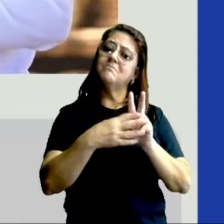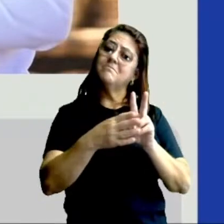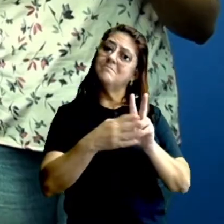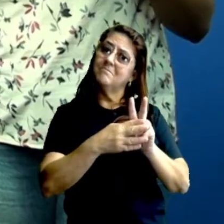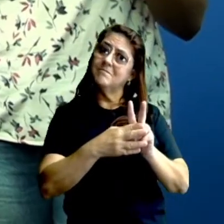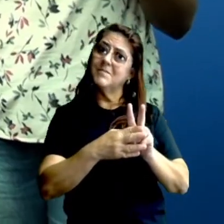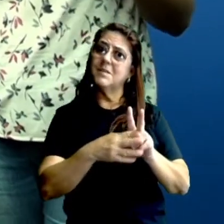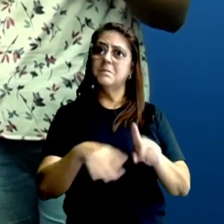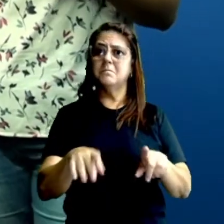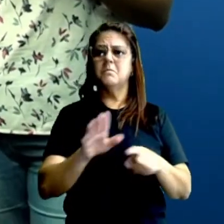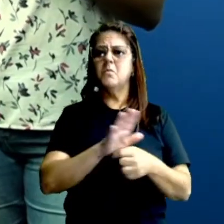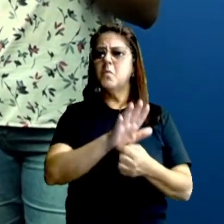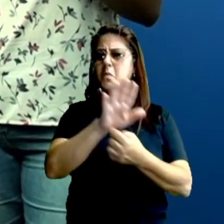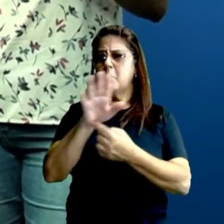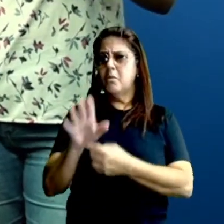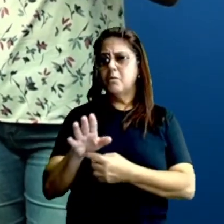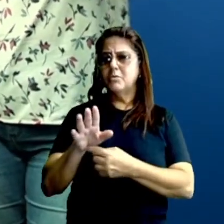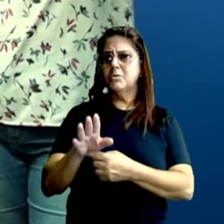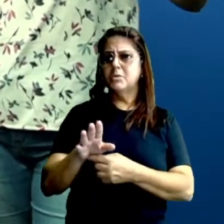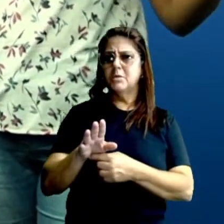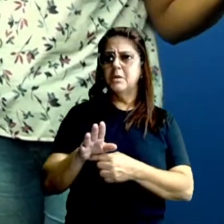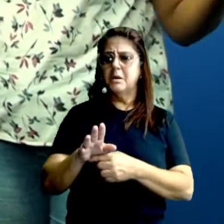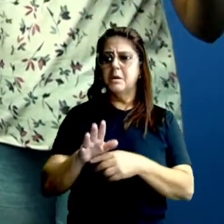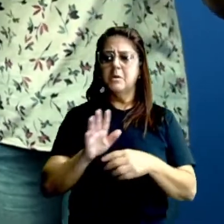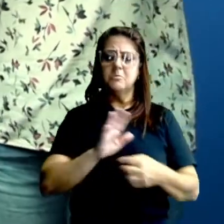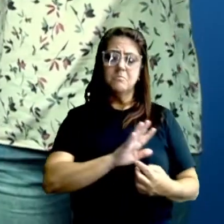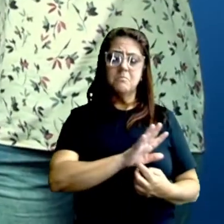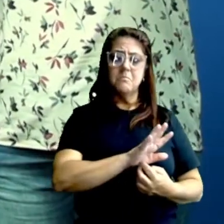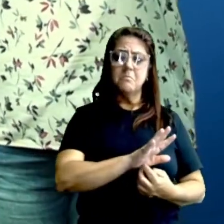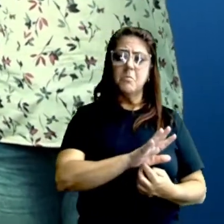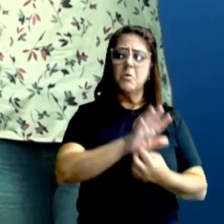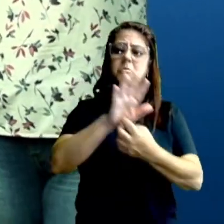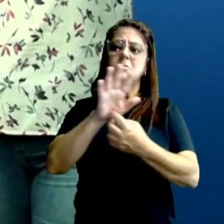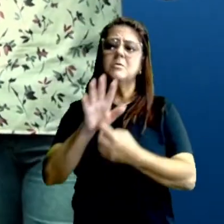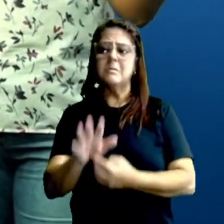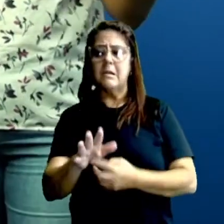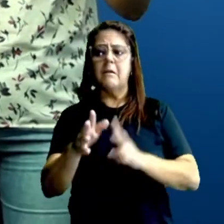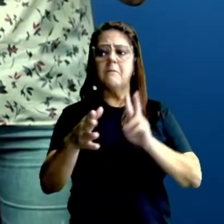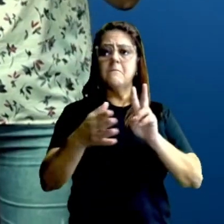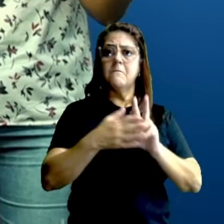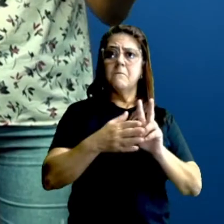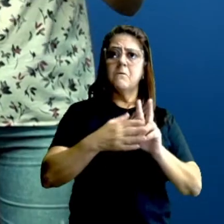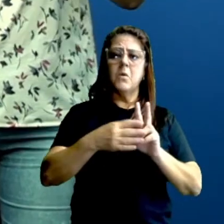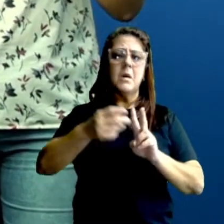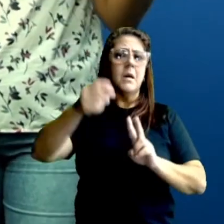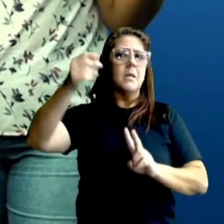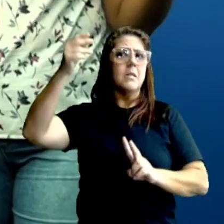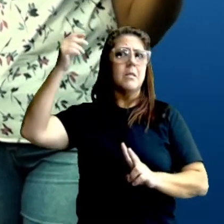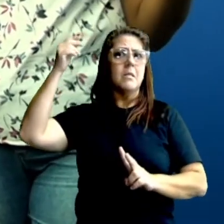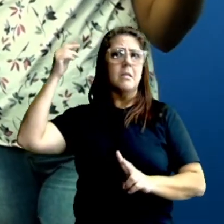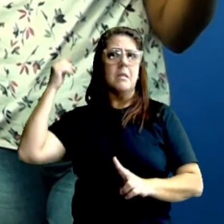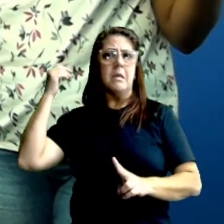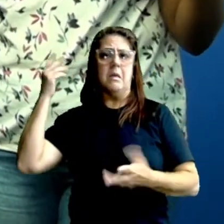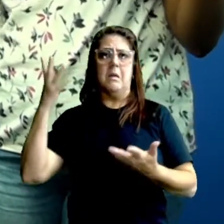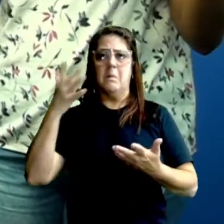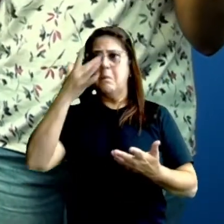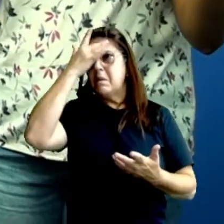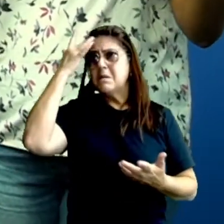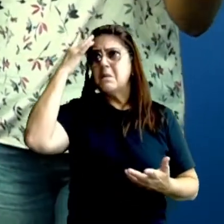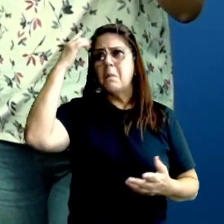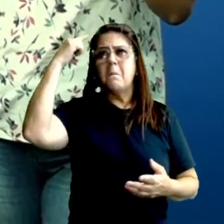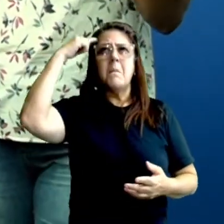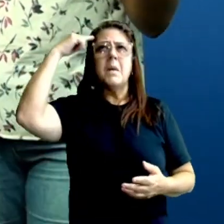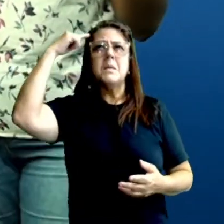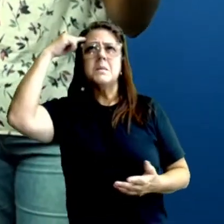imagem é justamente para que a gente desmistifique essa imagem tradicional antiga e colonizadora que a